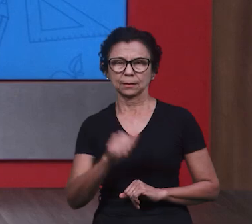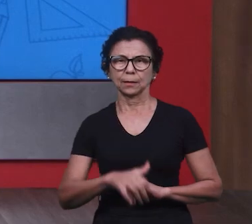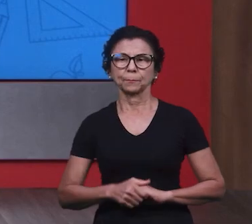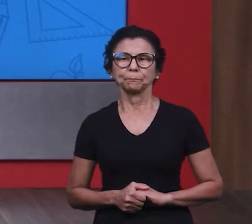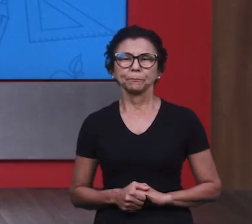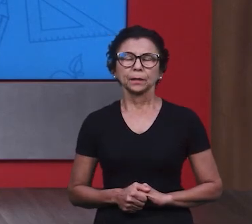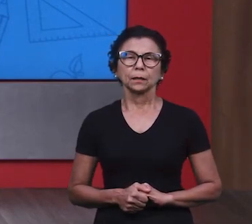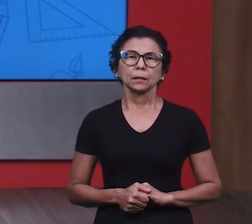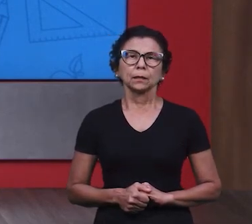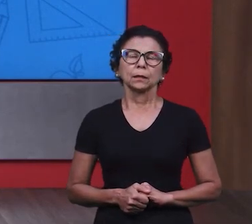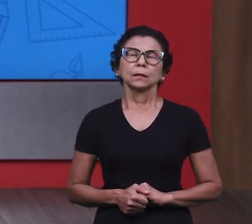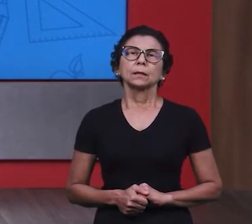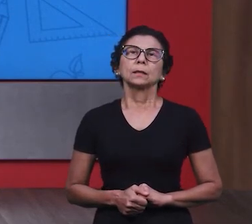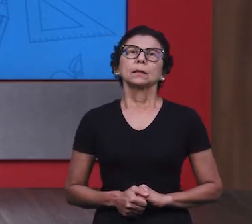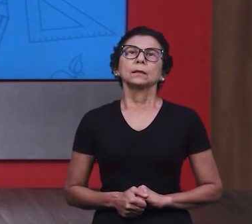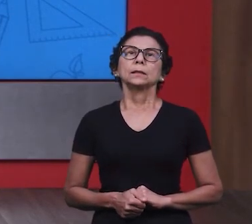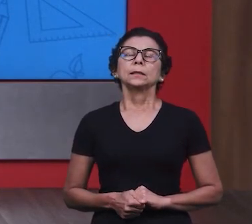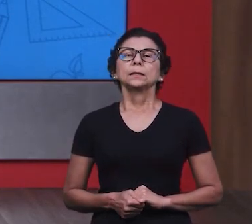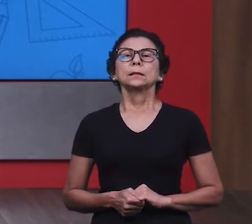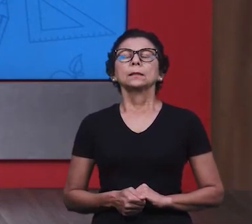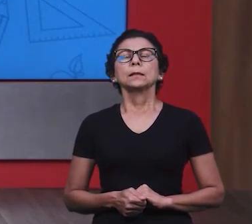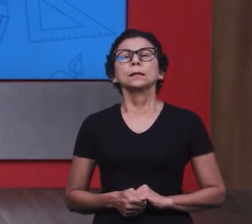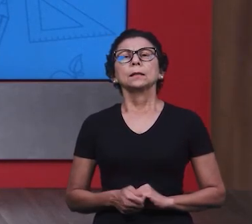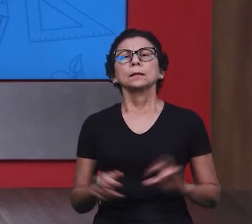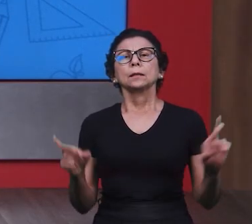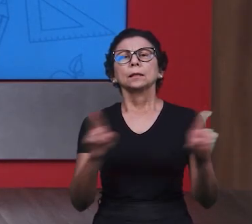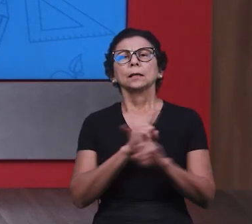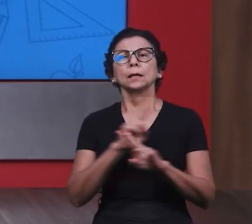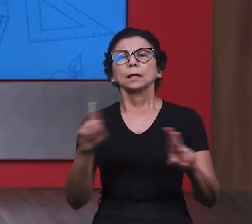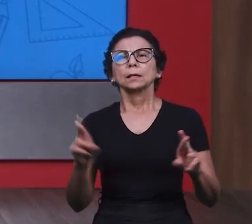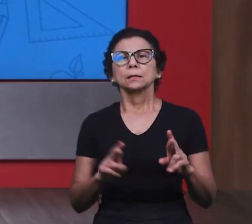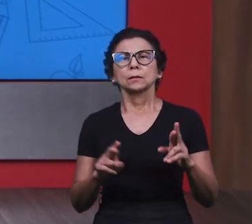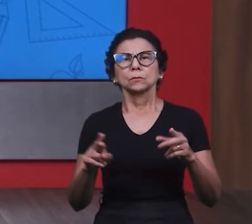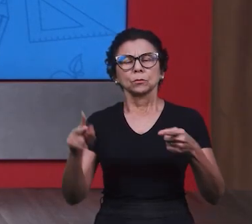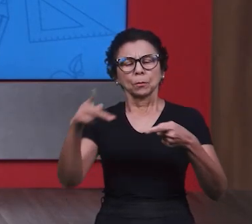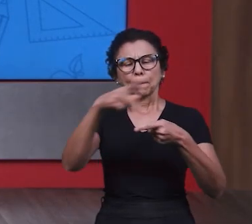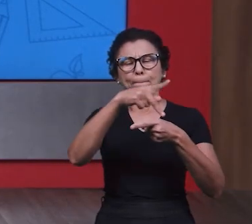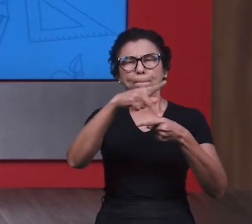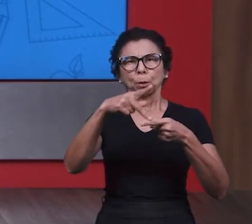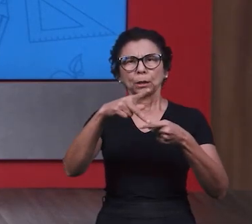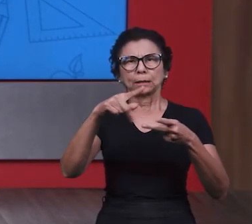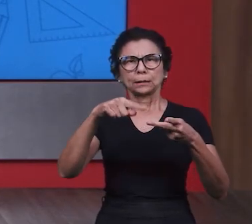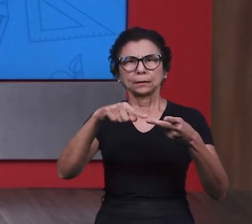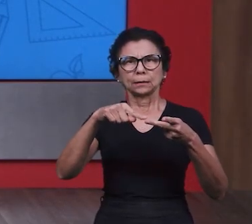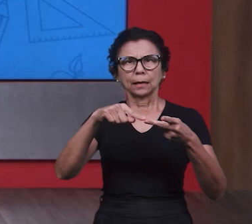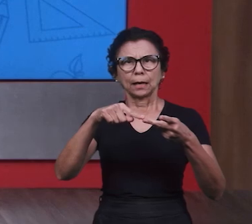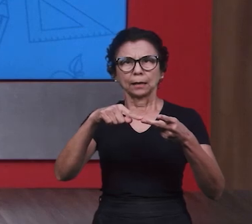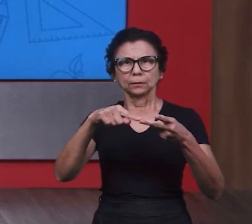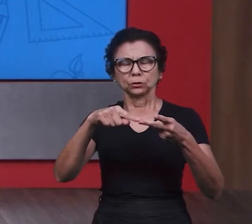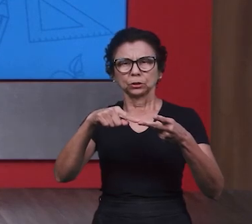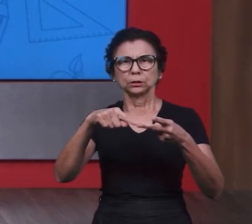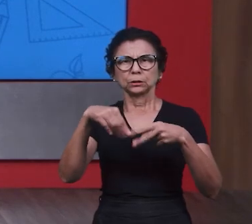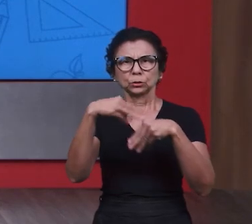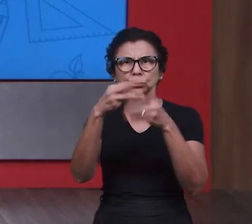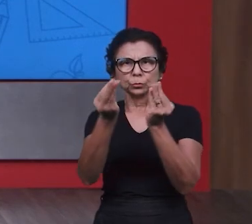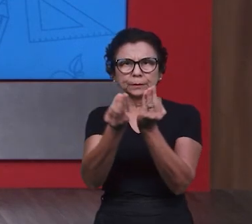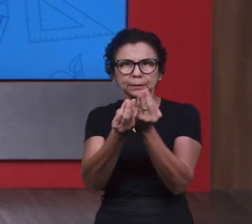e que fala da relação que existe entre a polaridade e a solubilidade das substâncias.